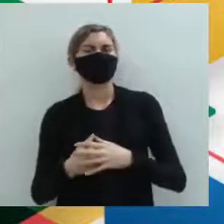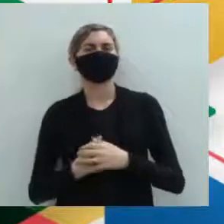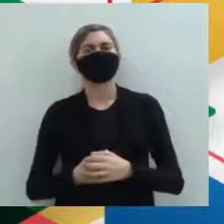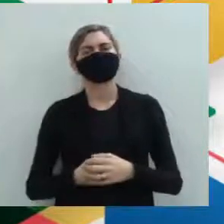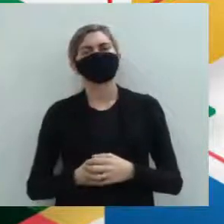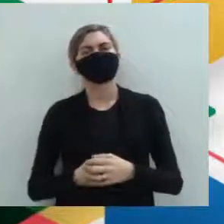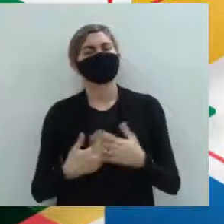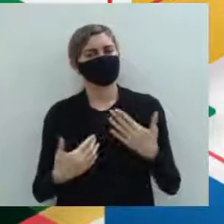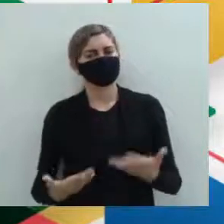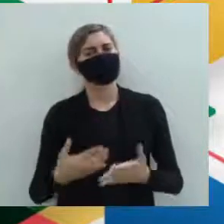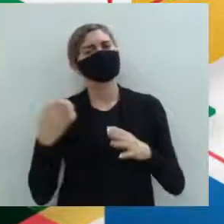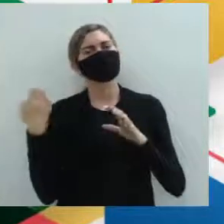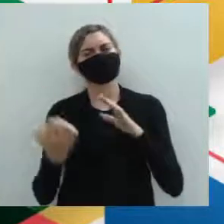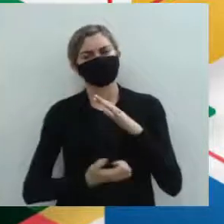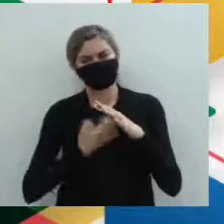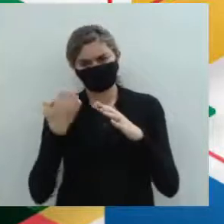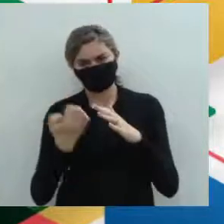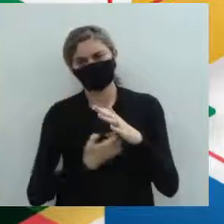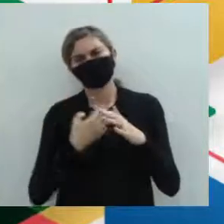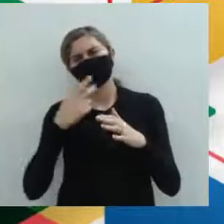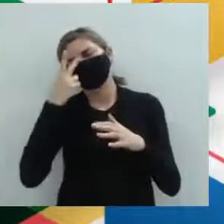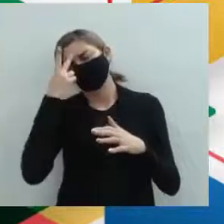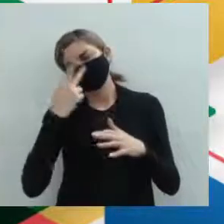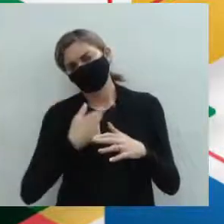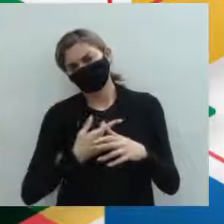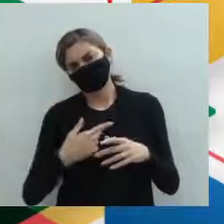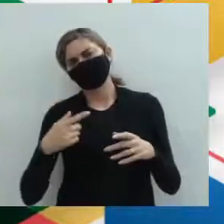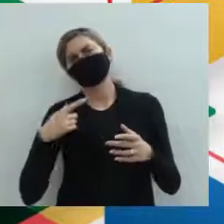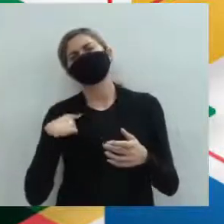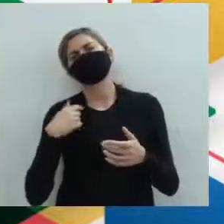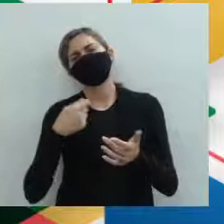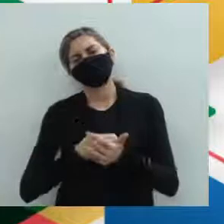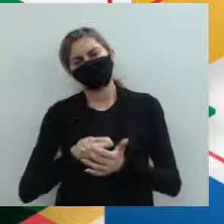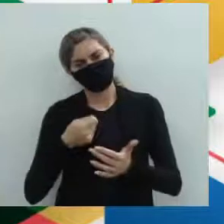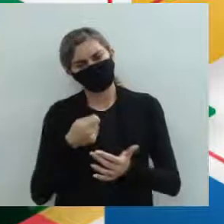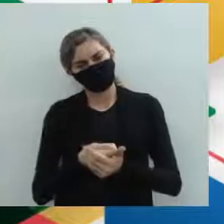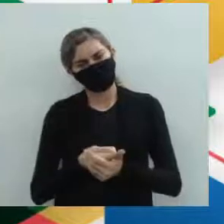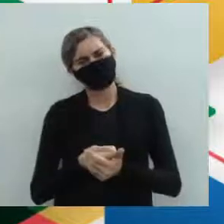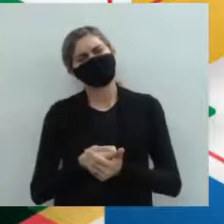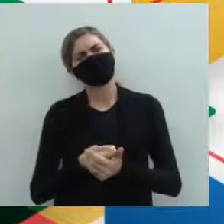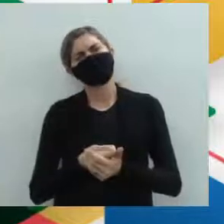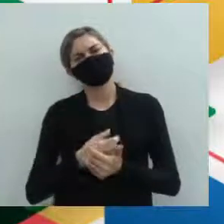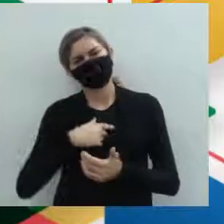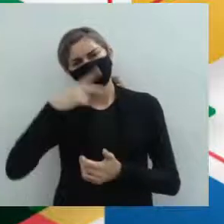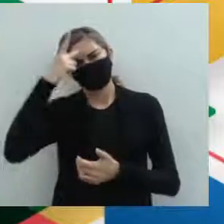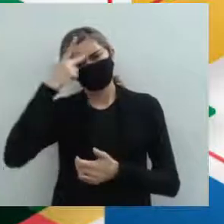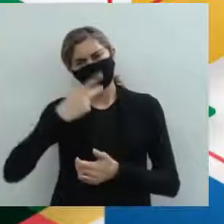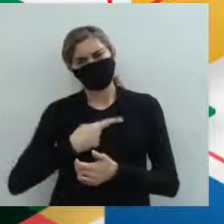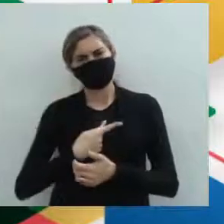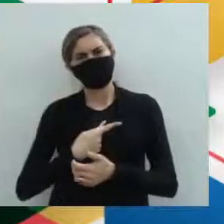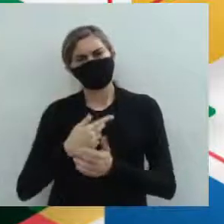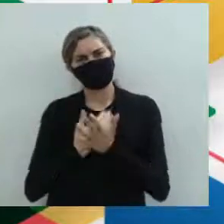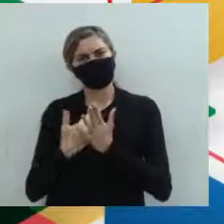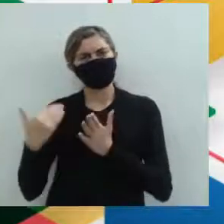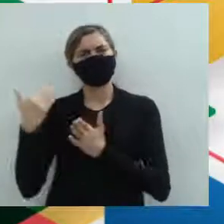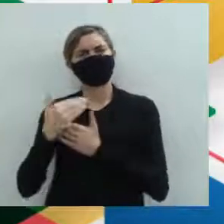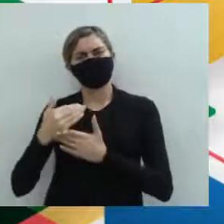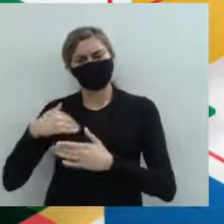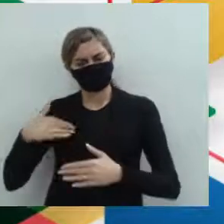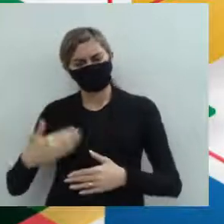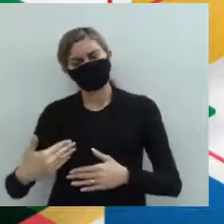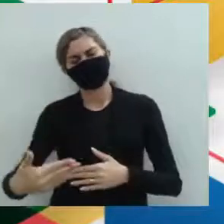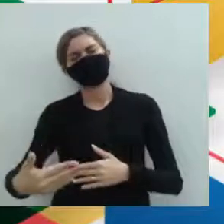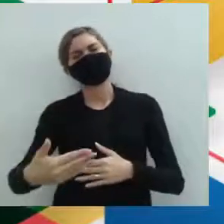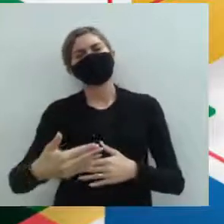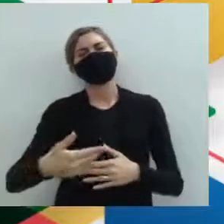Vamos lá. Os empresários de si mesmos, eles cobram cobram de si mesmos com muito mais frequência